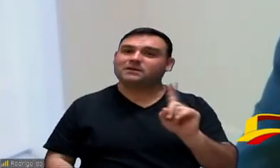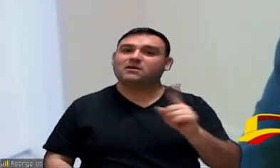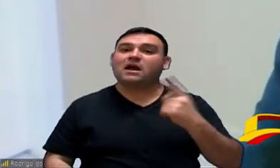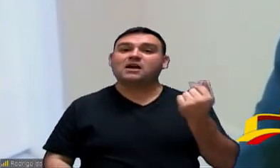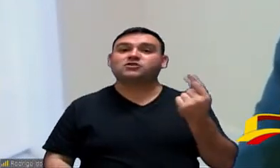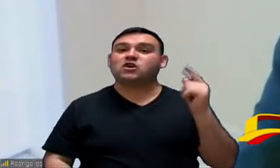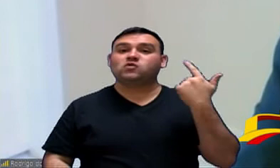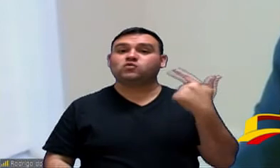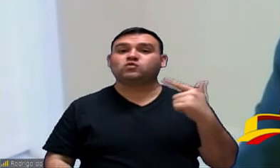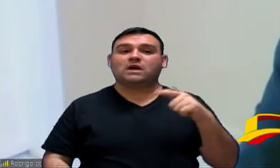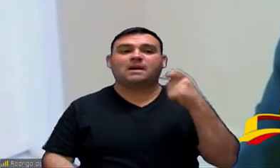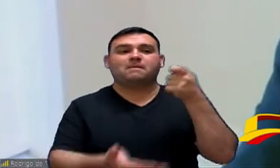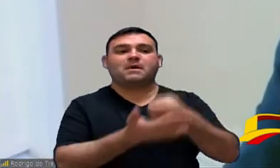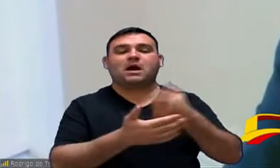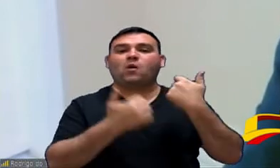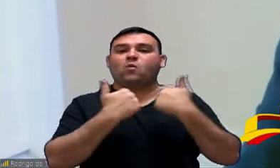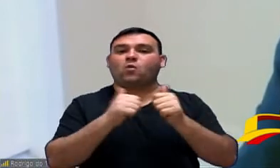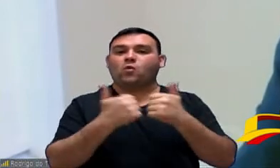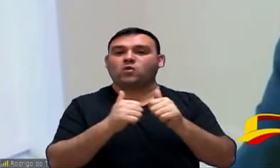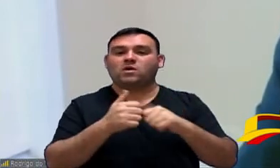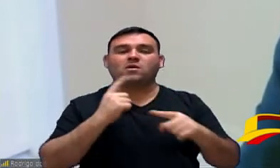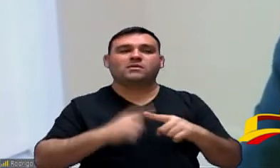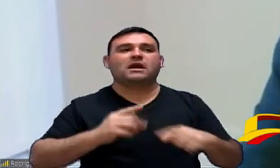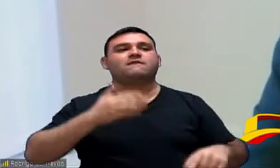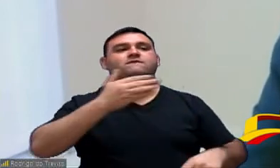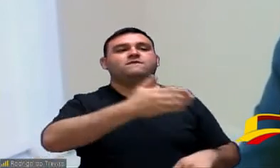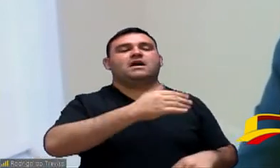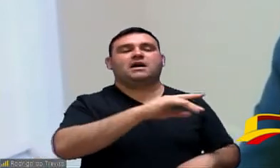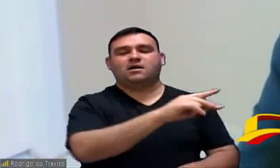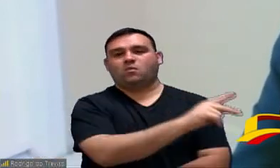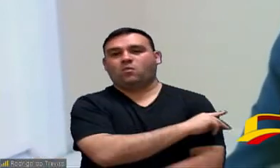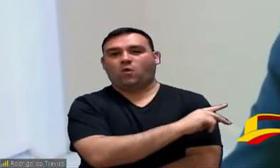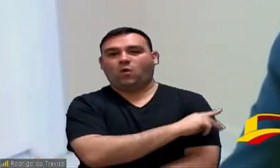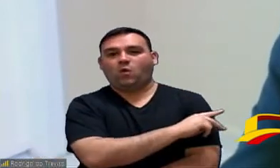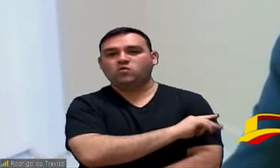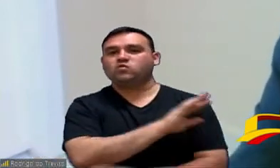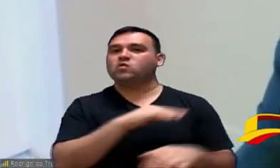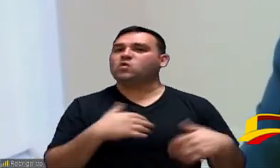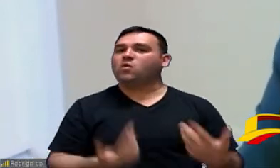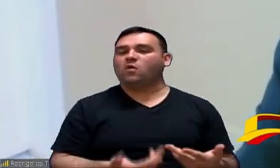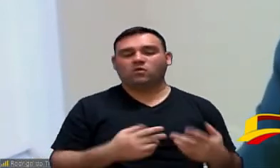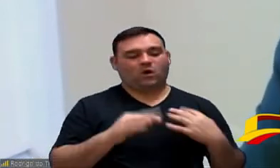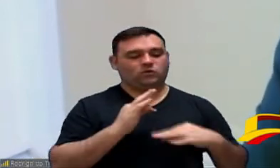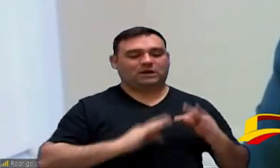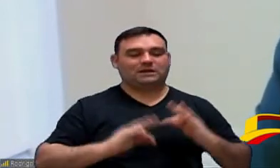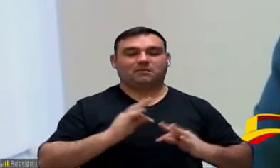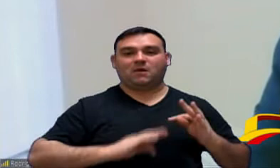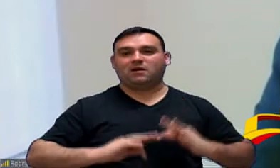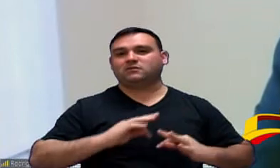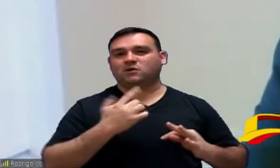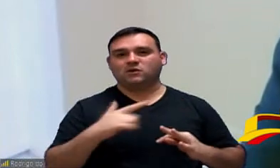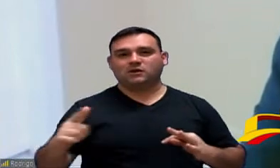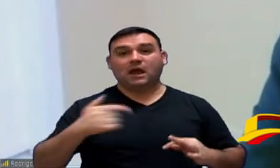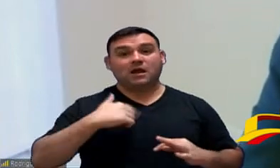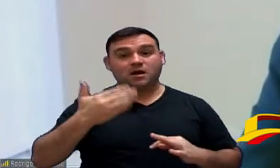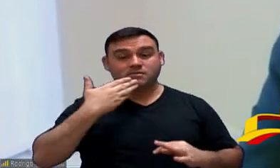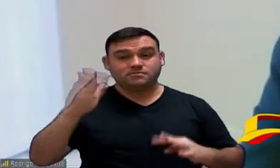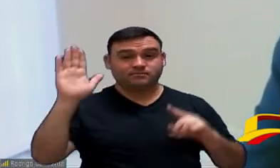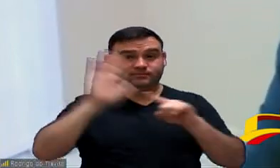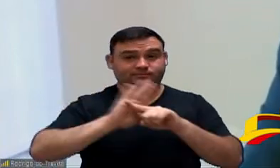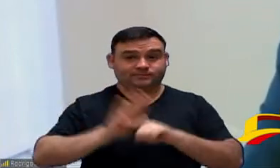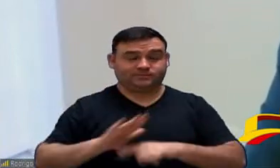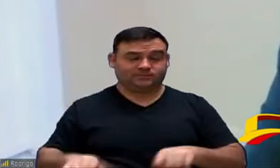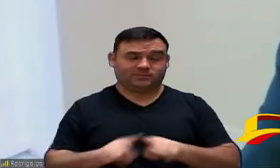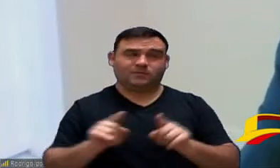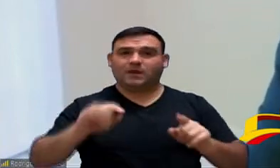dinheiro para pagar esse vale-transporte para estar indo até o posto de saúde ou até o seu tratamento. Então, eu vou fazer um requerimento, vou fazer um